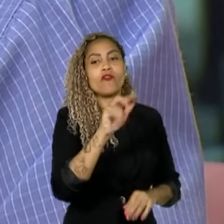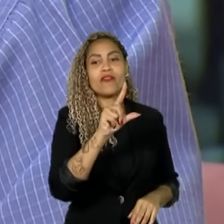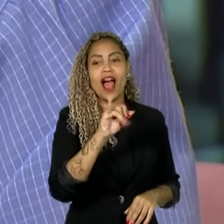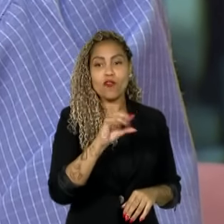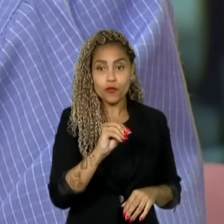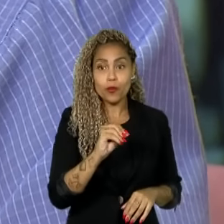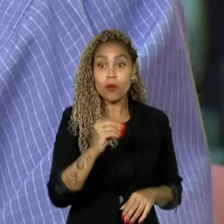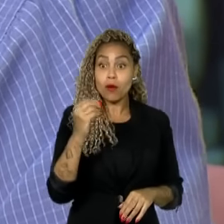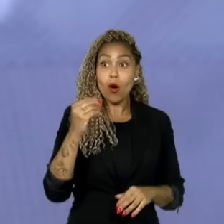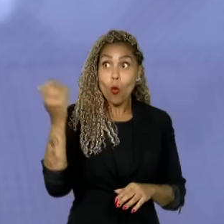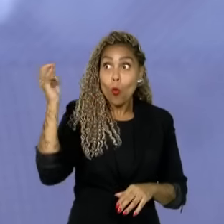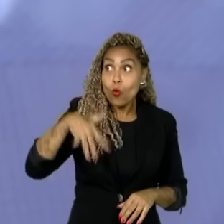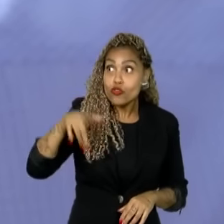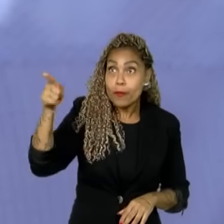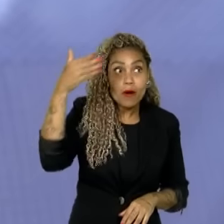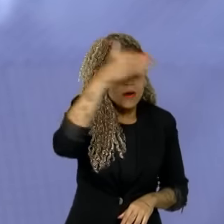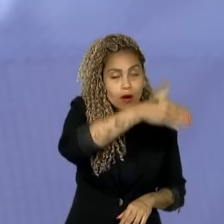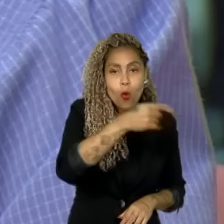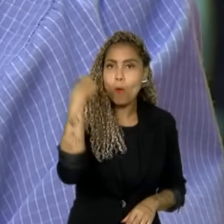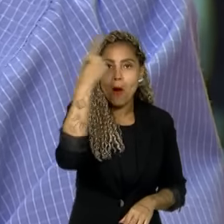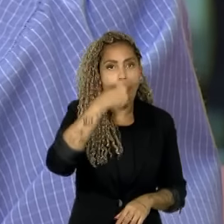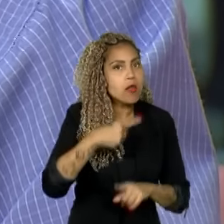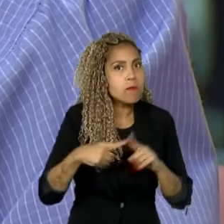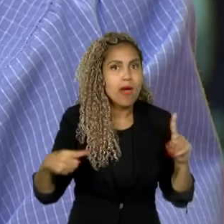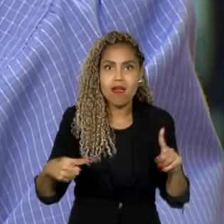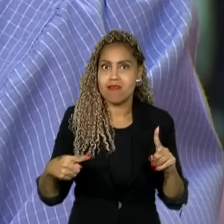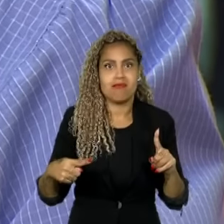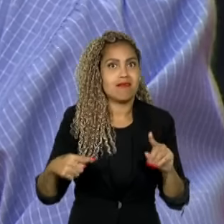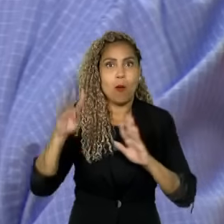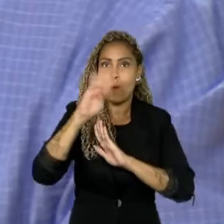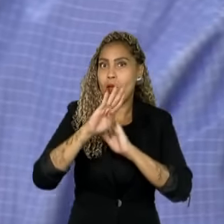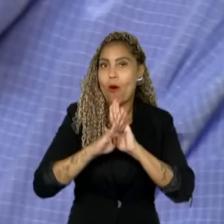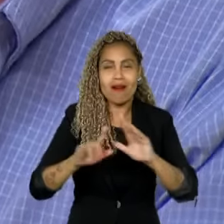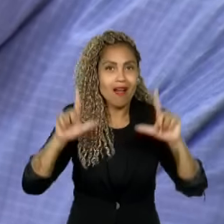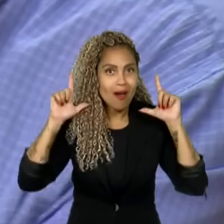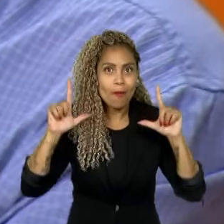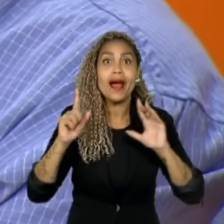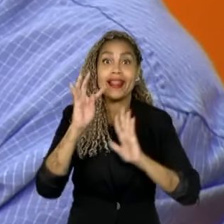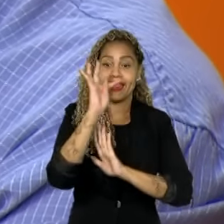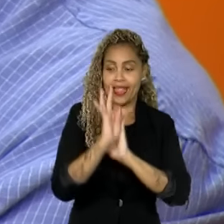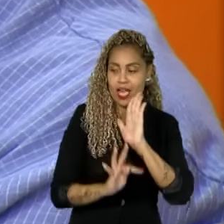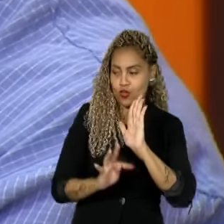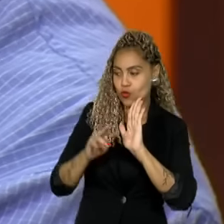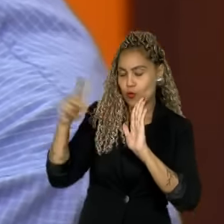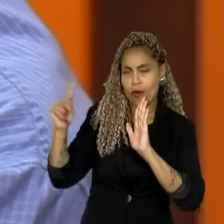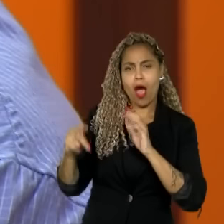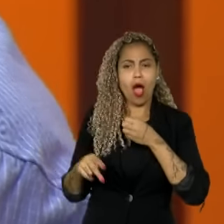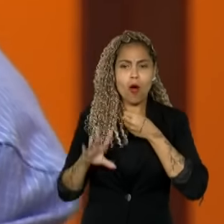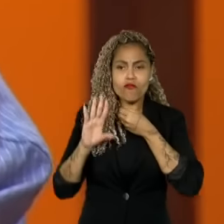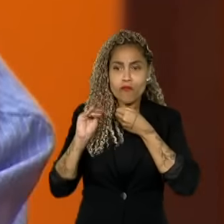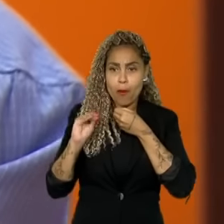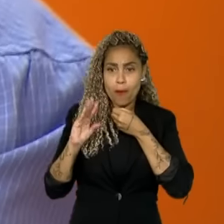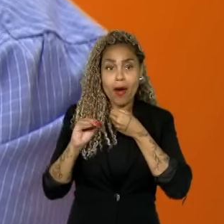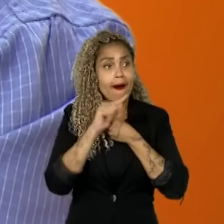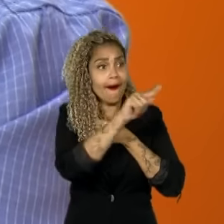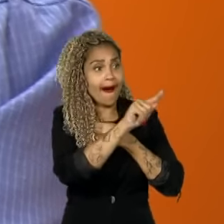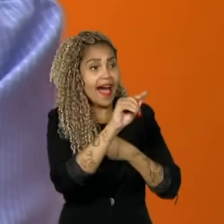de programa. Que maravilha, Deus, texto do Guiarone. Texto do Guiarone, o Flávio ia falando e ela ia cantando. Foi